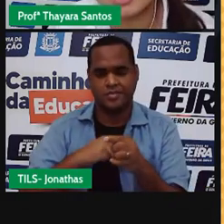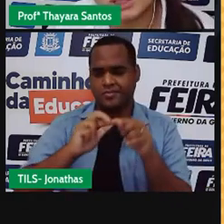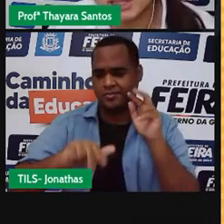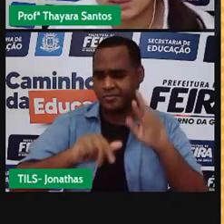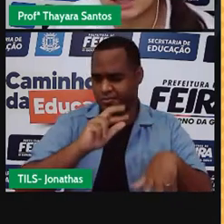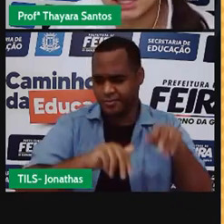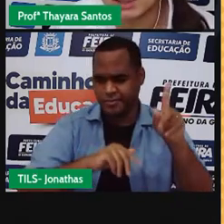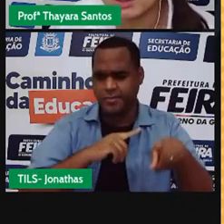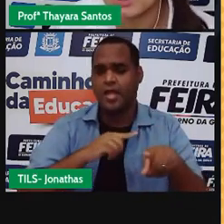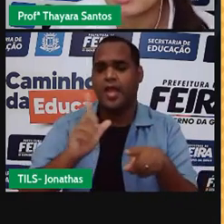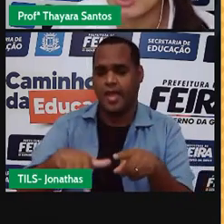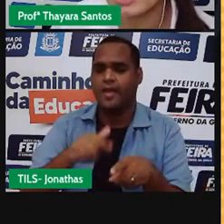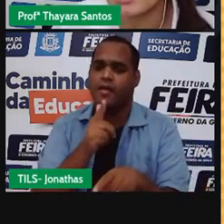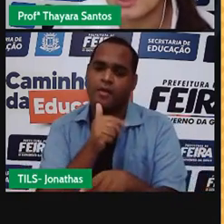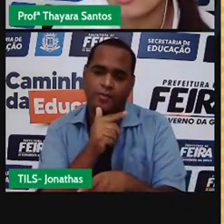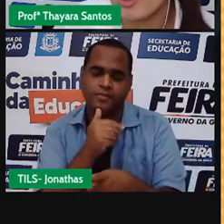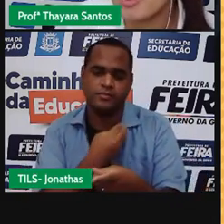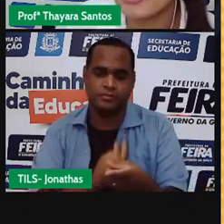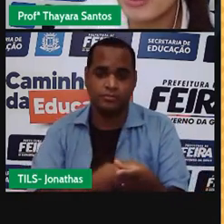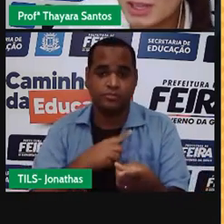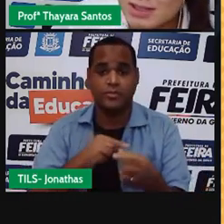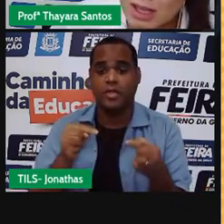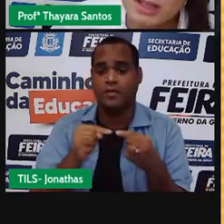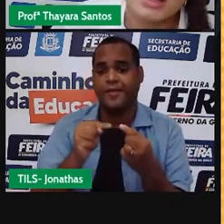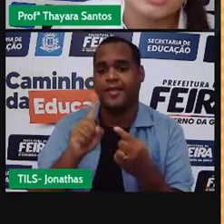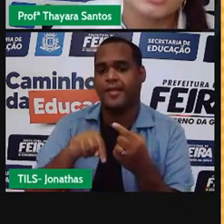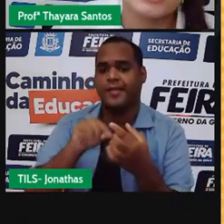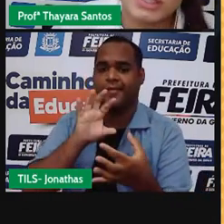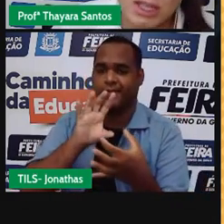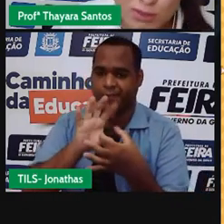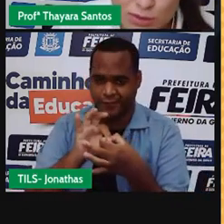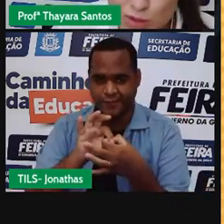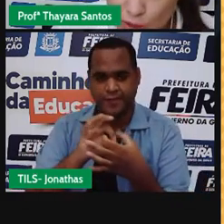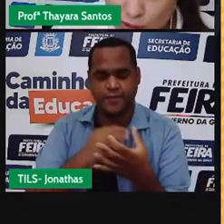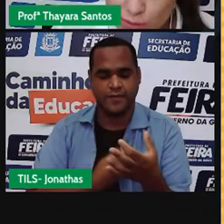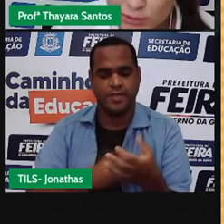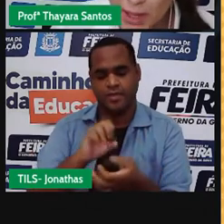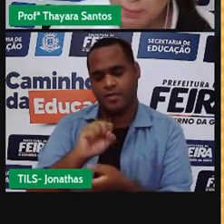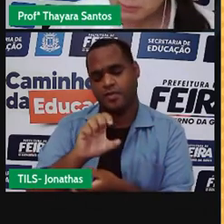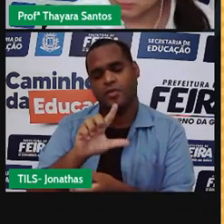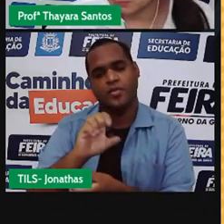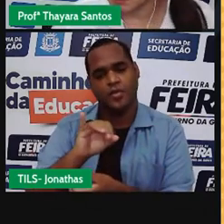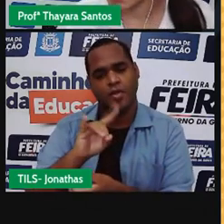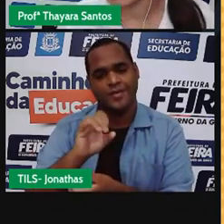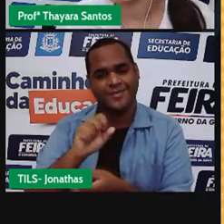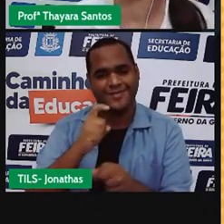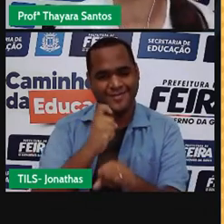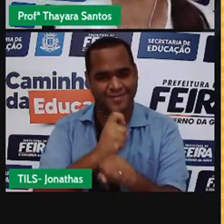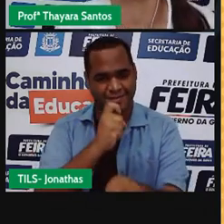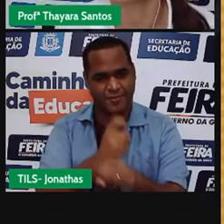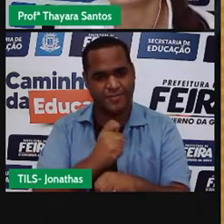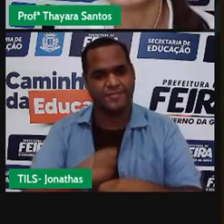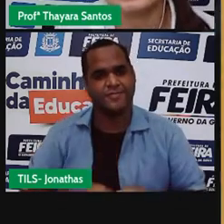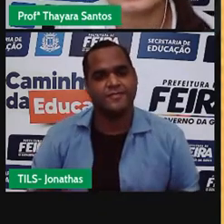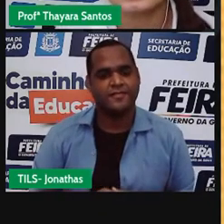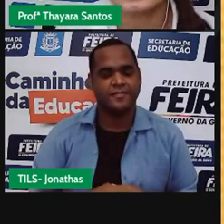assim como no estado líquido. Então, só quem tem forma fixa é o estado sólido, tá?